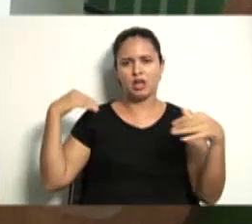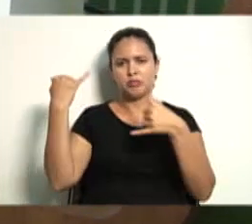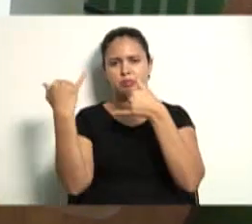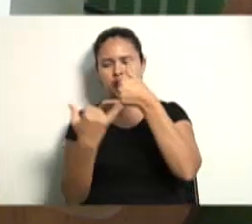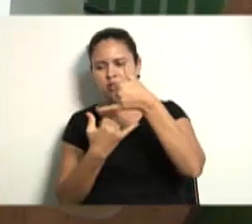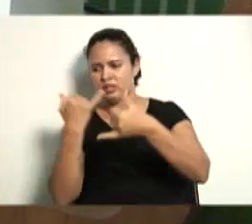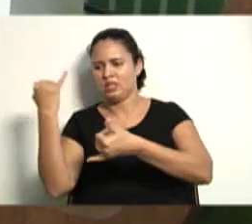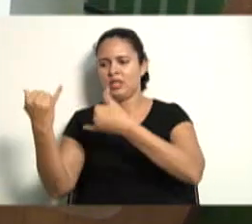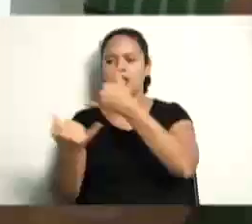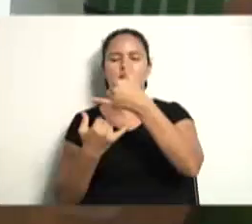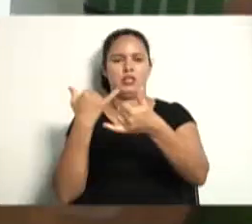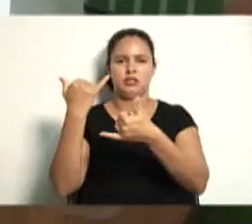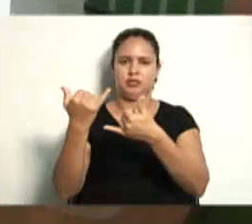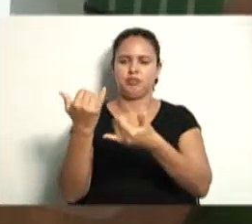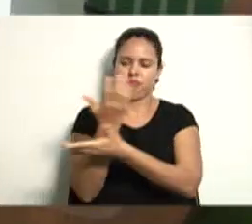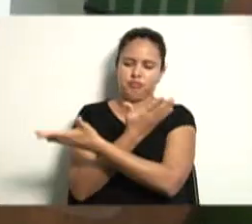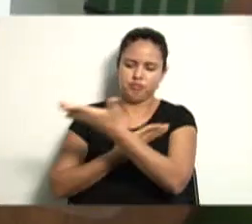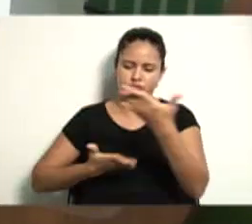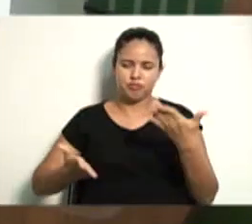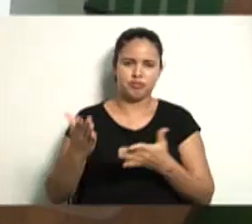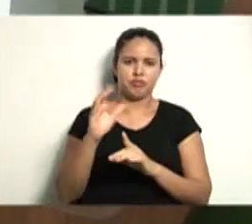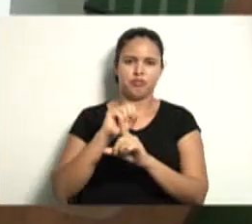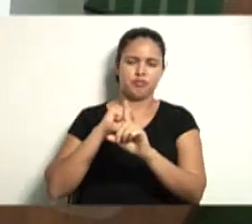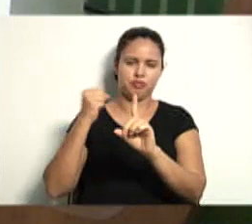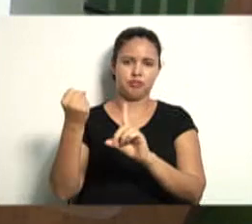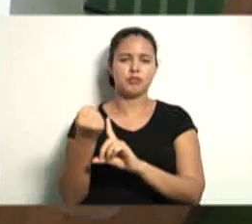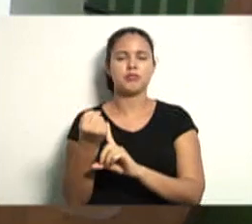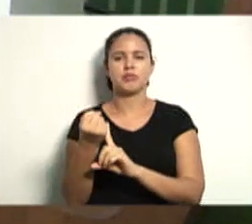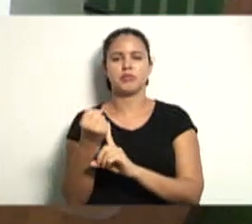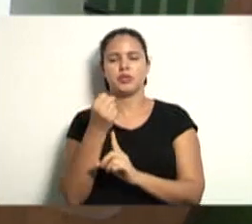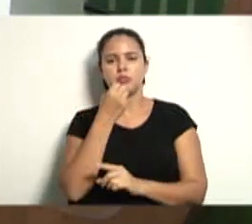seja, assim vamos nos relacionando. Muito bem.